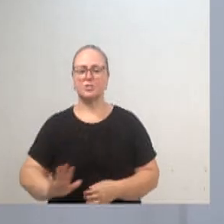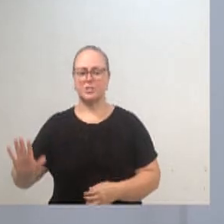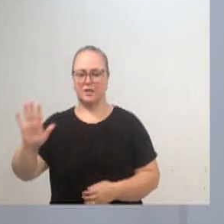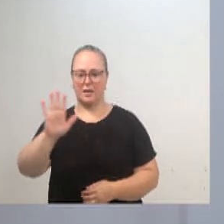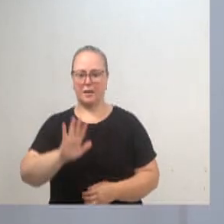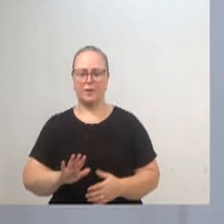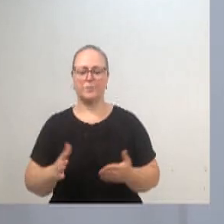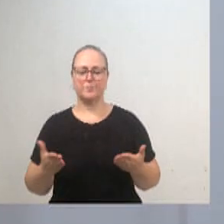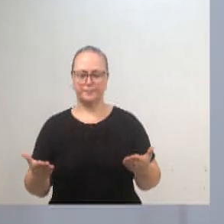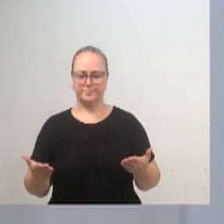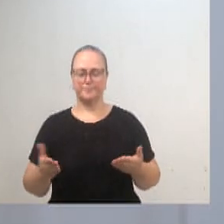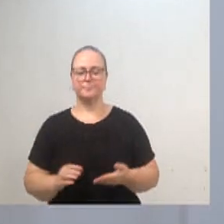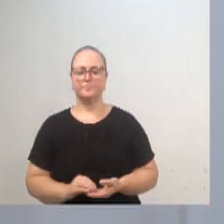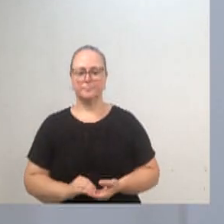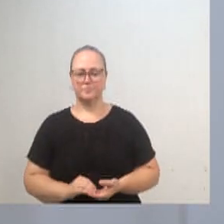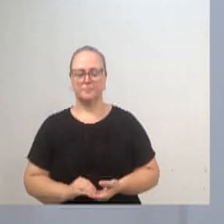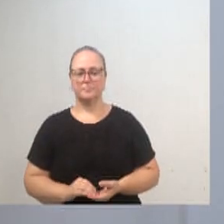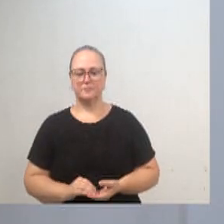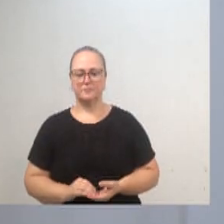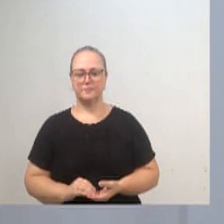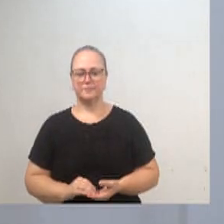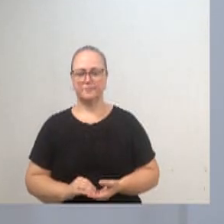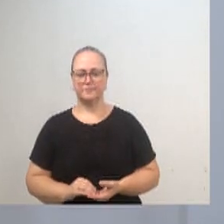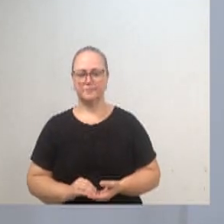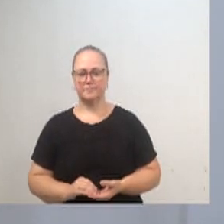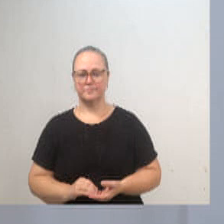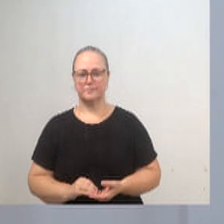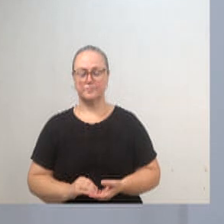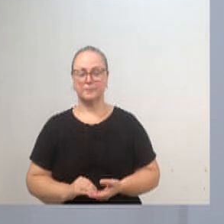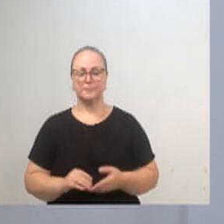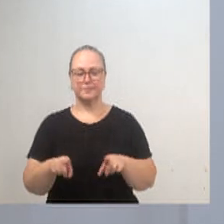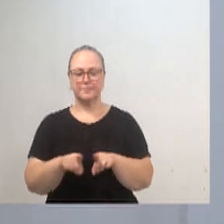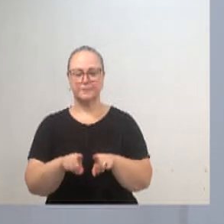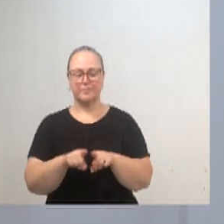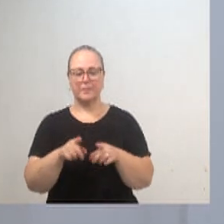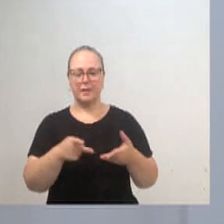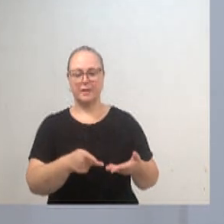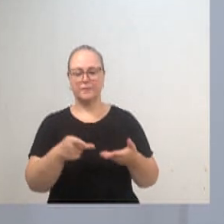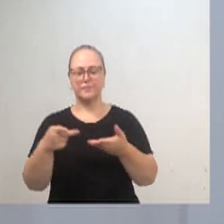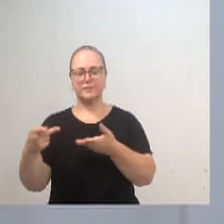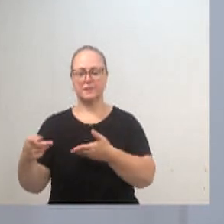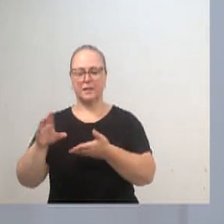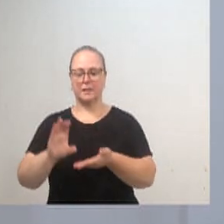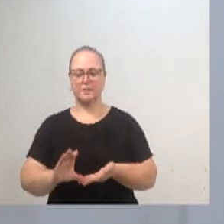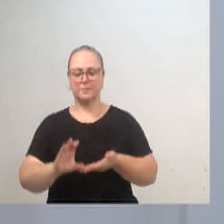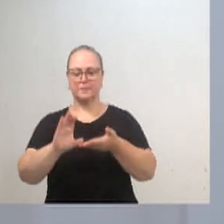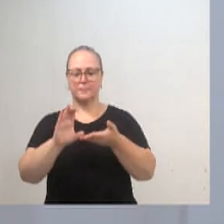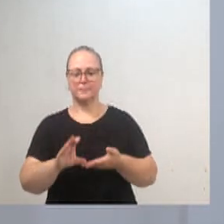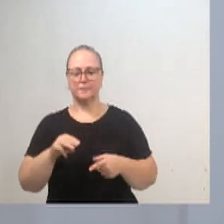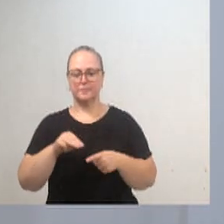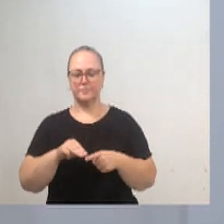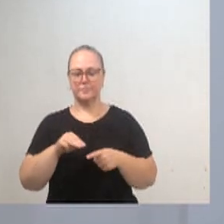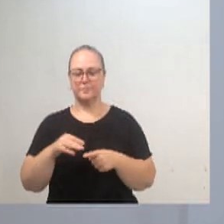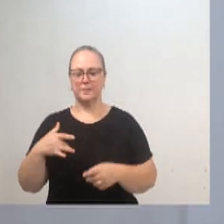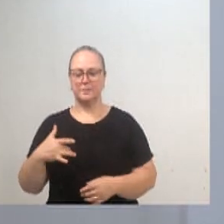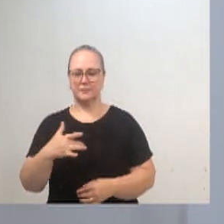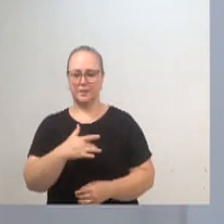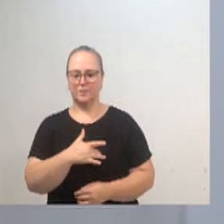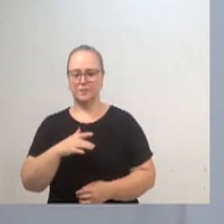funciona. Aproveitando também, ontem estive em visita ao Conselho Municipal Local de Saúde, do